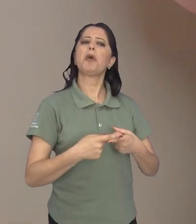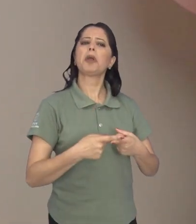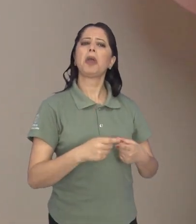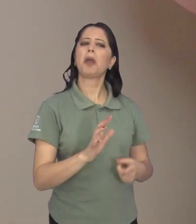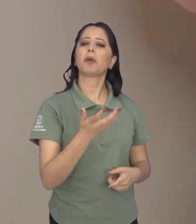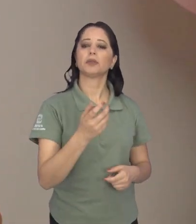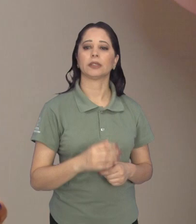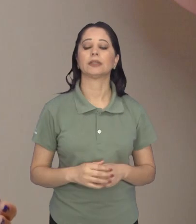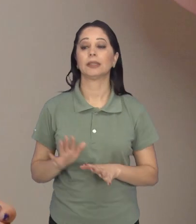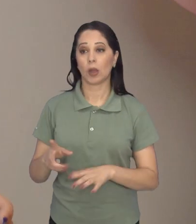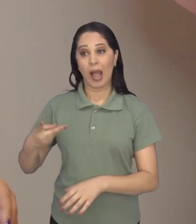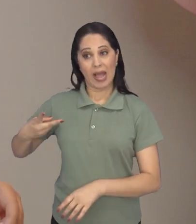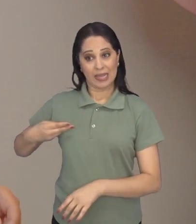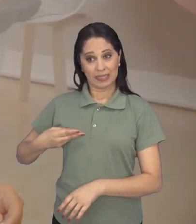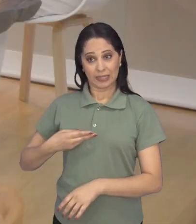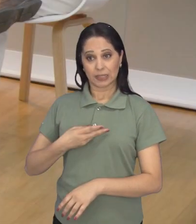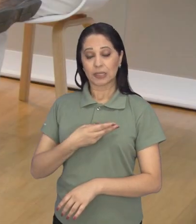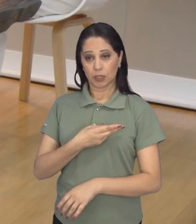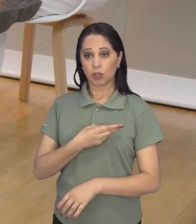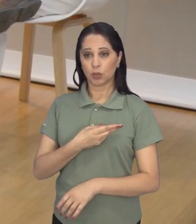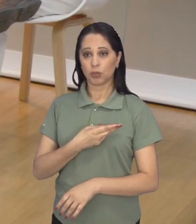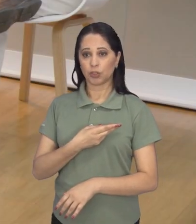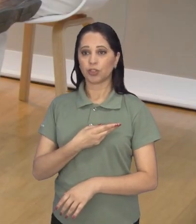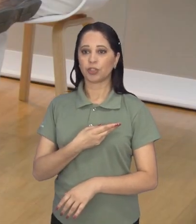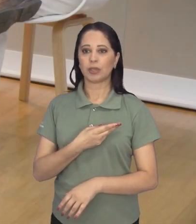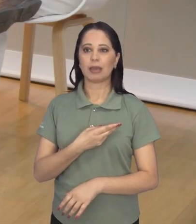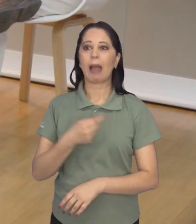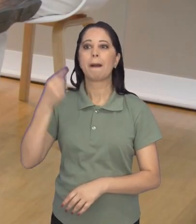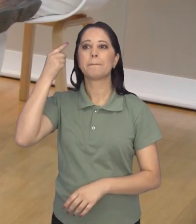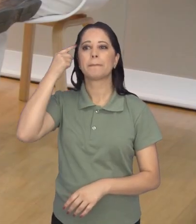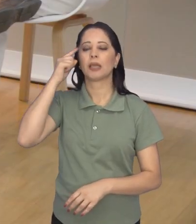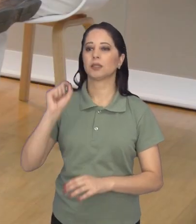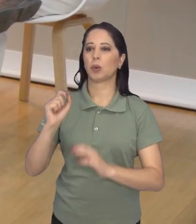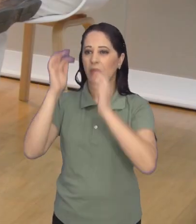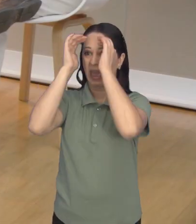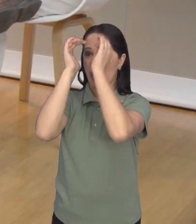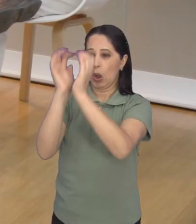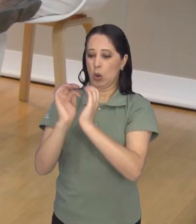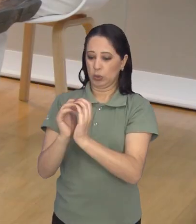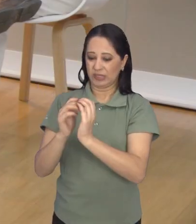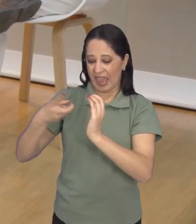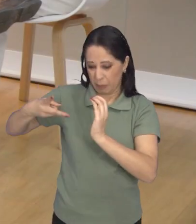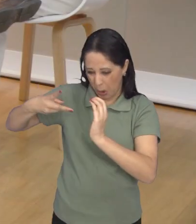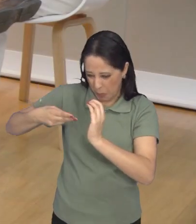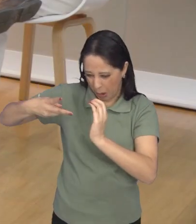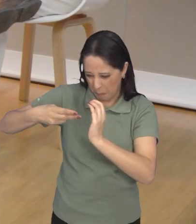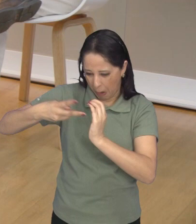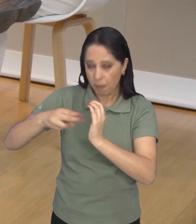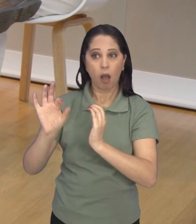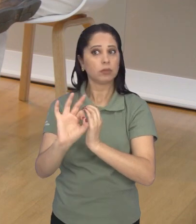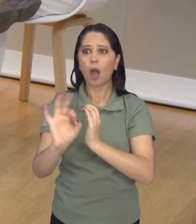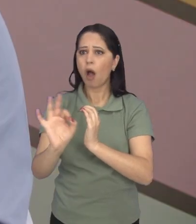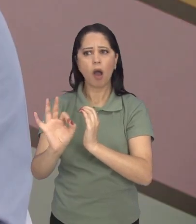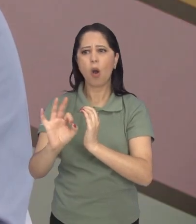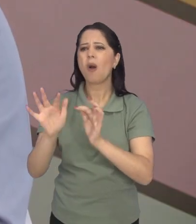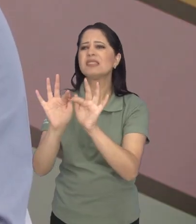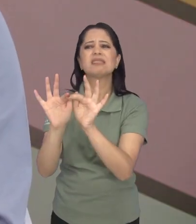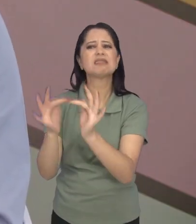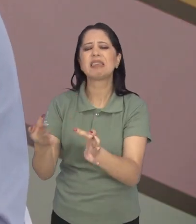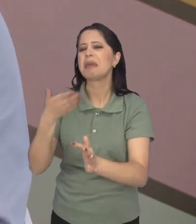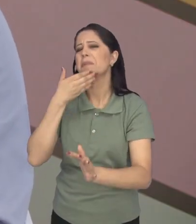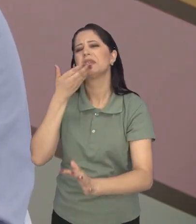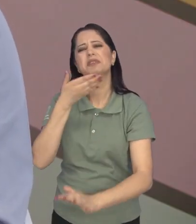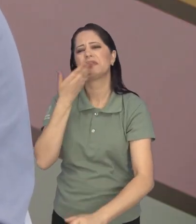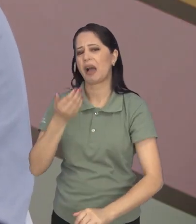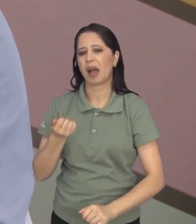ela é indicada? Muito bem. Essa cirurgia que ele falou, na verdade, quando se fala cirurgia, pensa-se que é um procedimento aberto, não necessariamente. Como